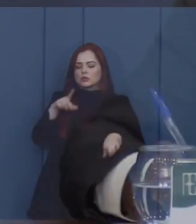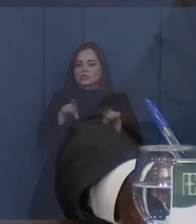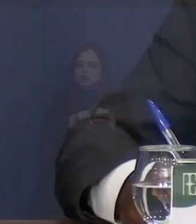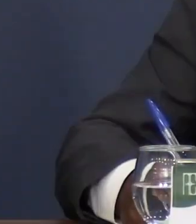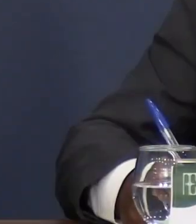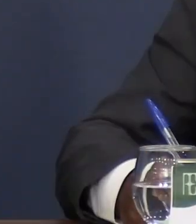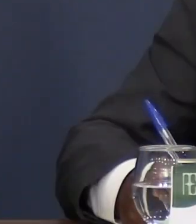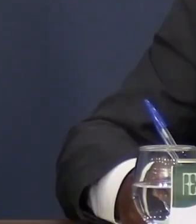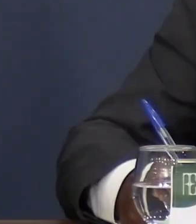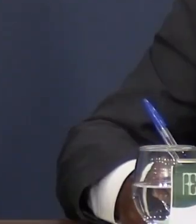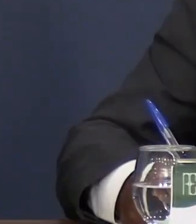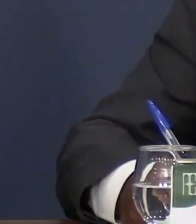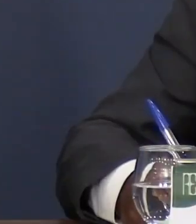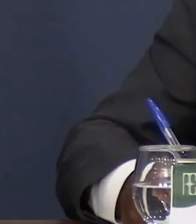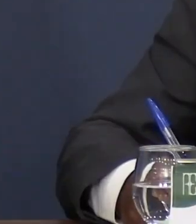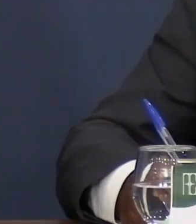o proteccionismo. Sim?